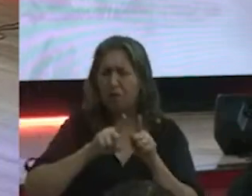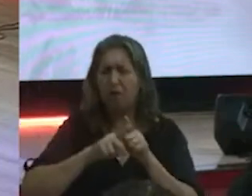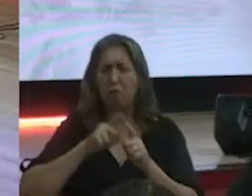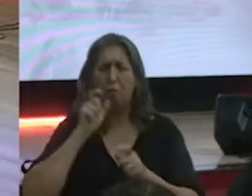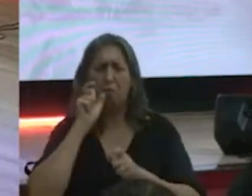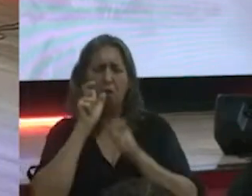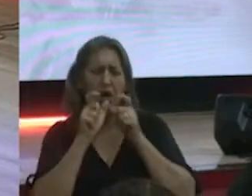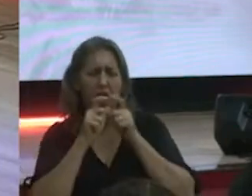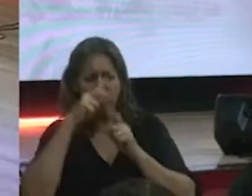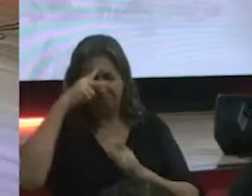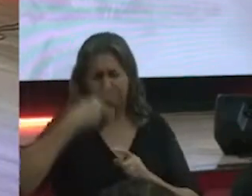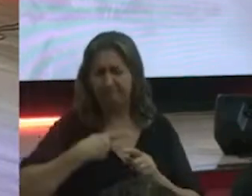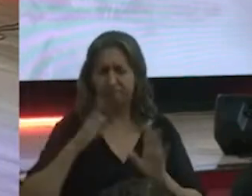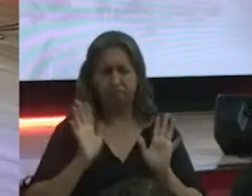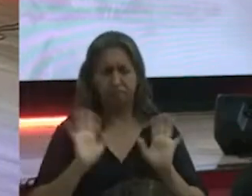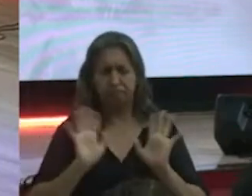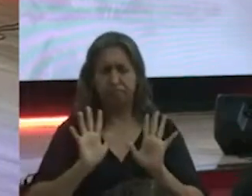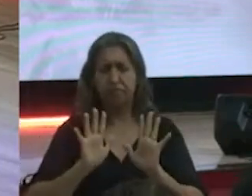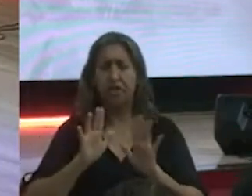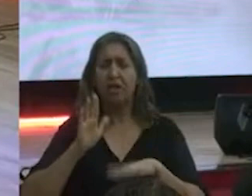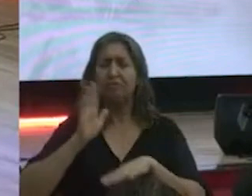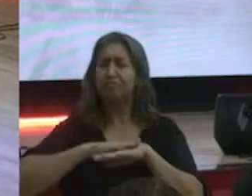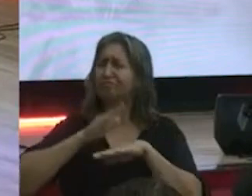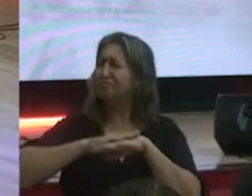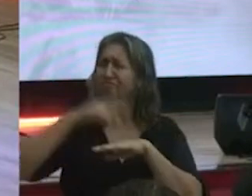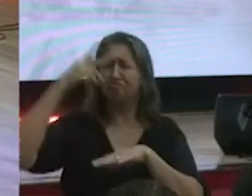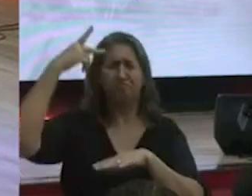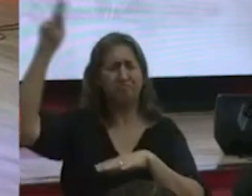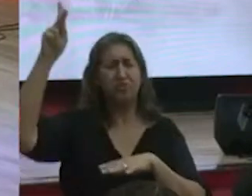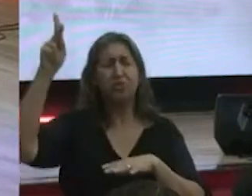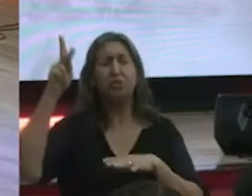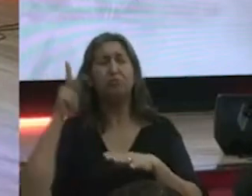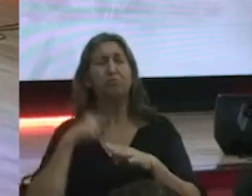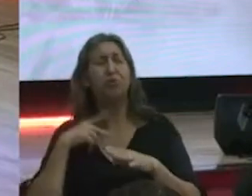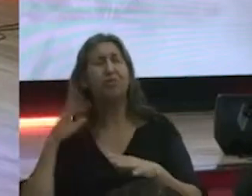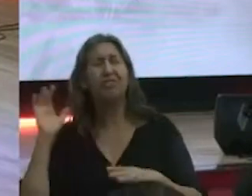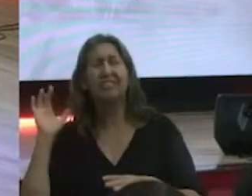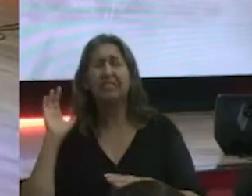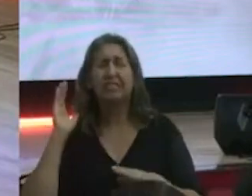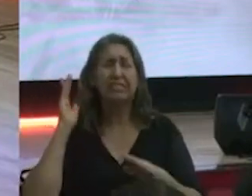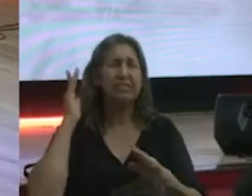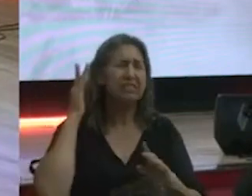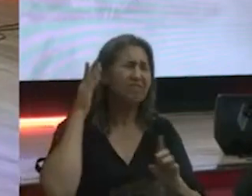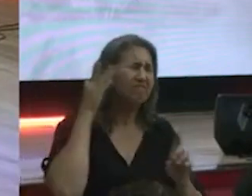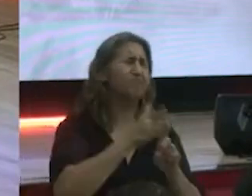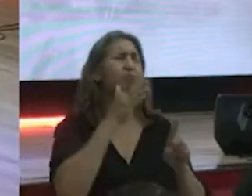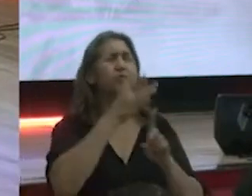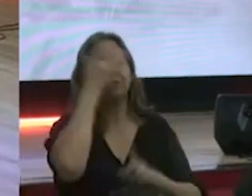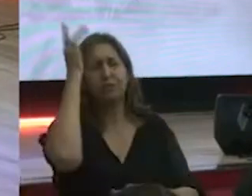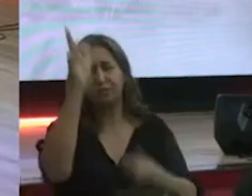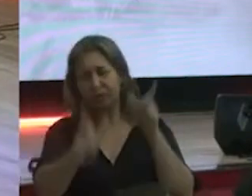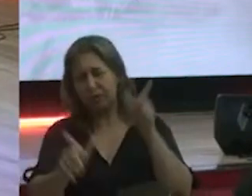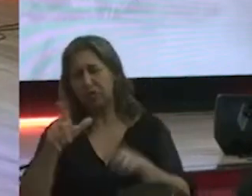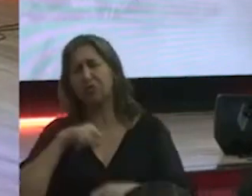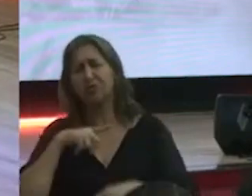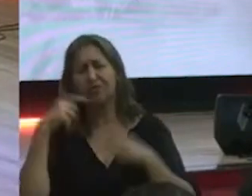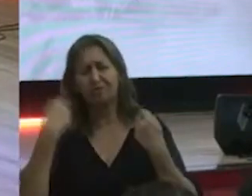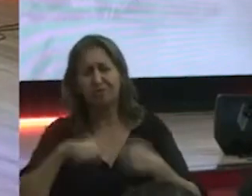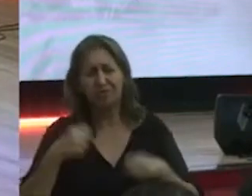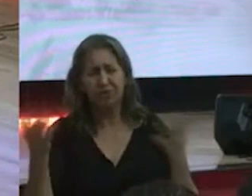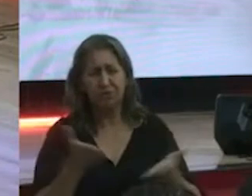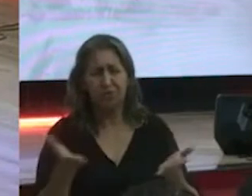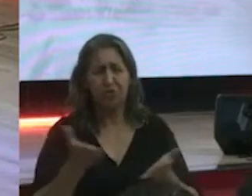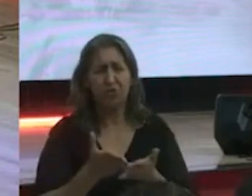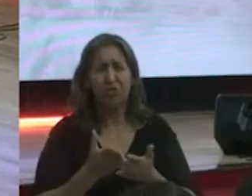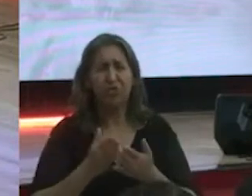meramente humanas mas que elas venham de Encontro à necessidade de pessoas aqui esta noite glorifica